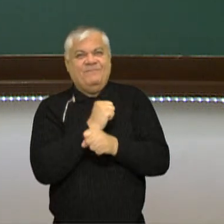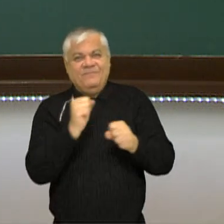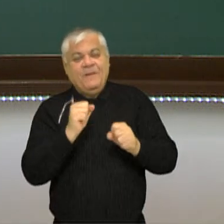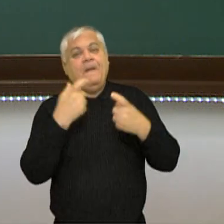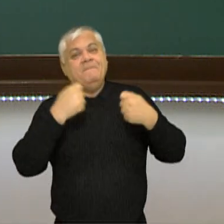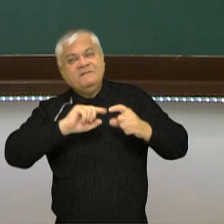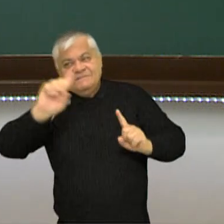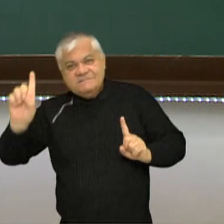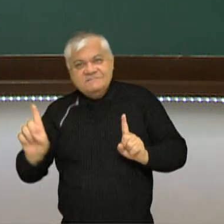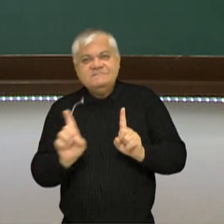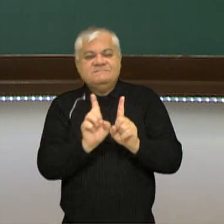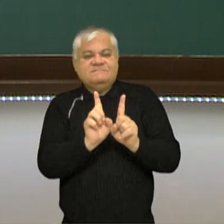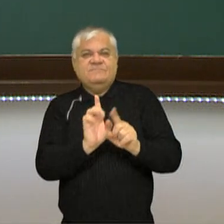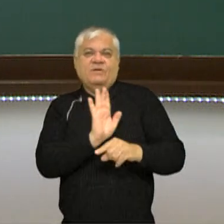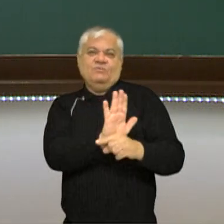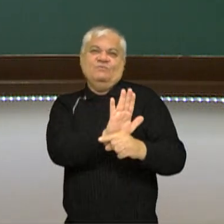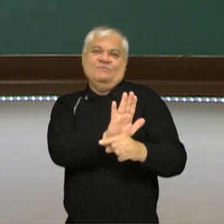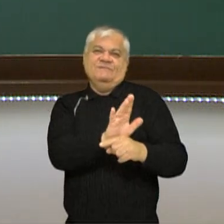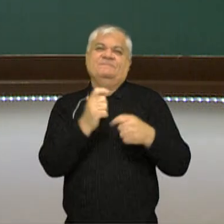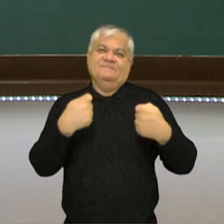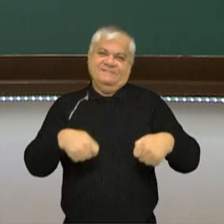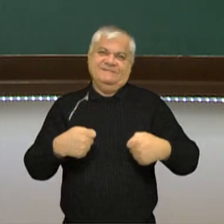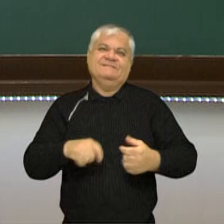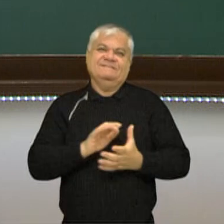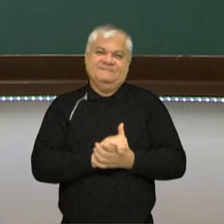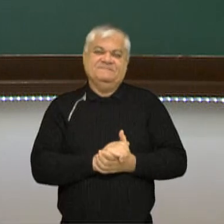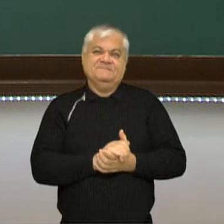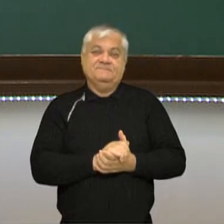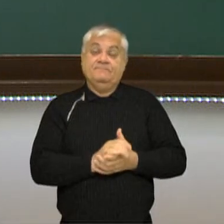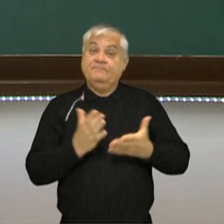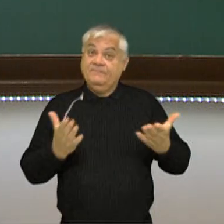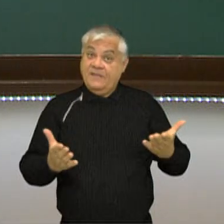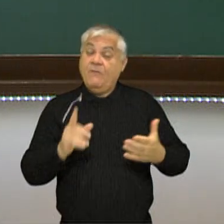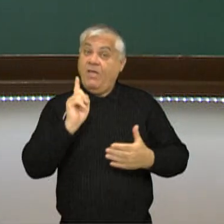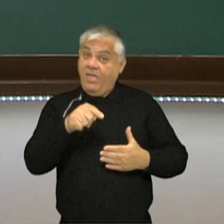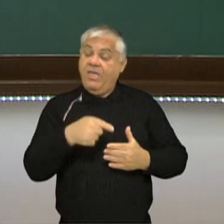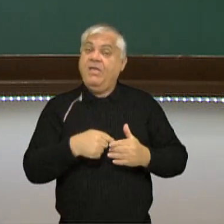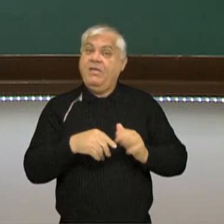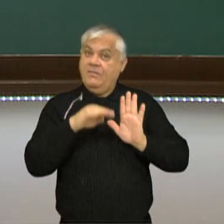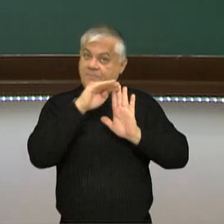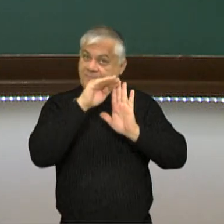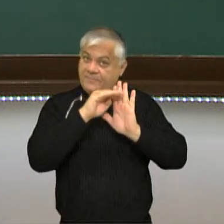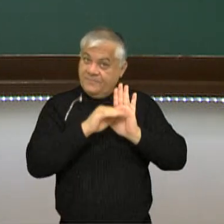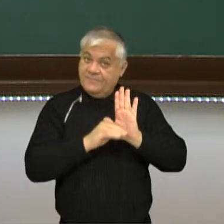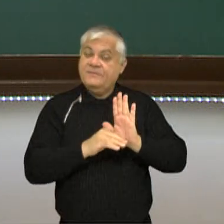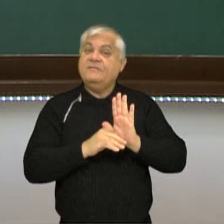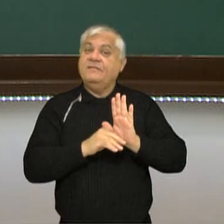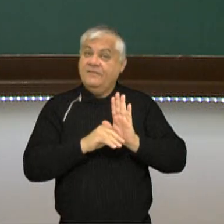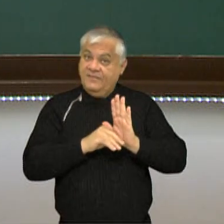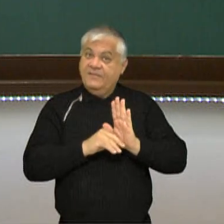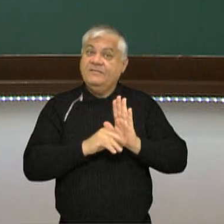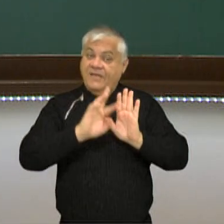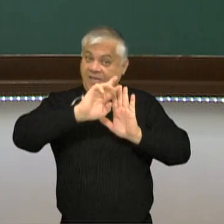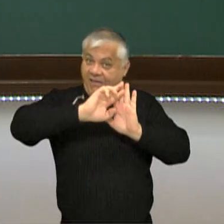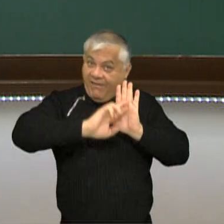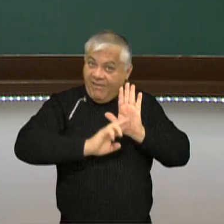precisar de mais uma peça para ajudar, tá bom? Então esse já é um dos princípios que eu quero que vocês levem para o jogo